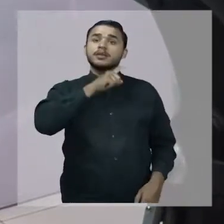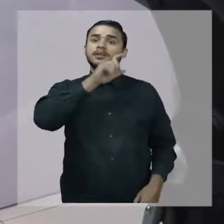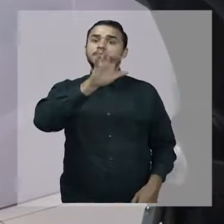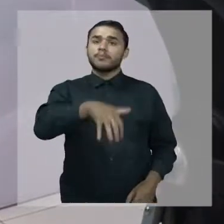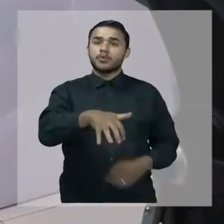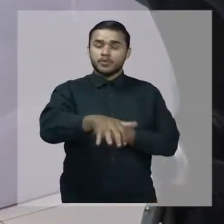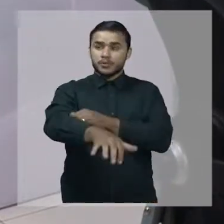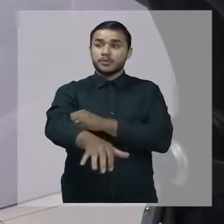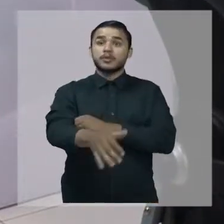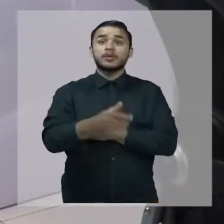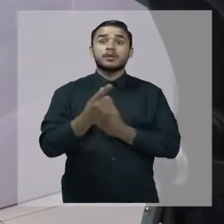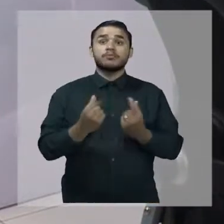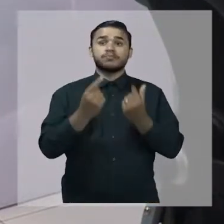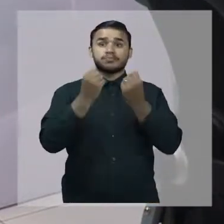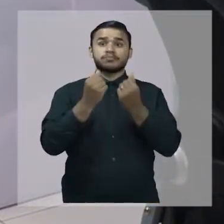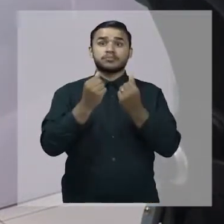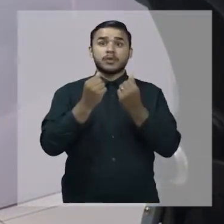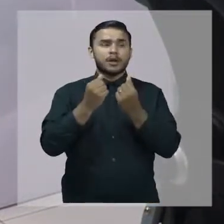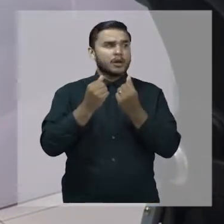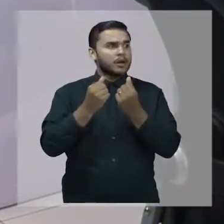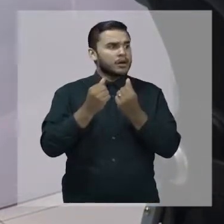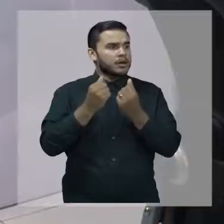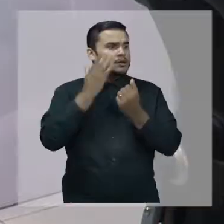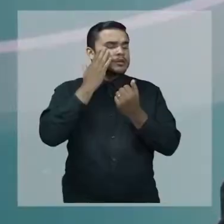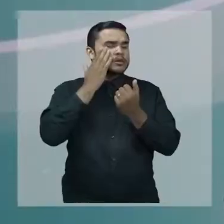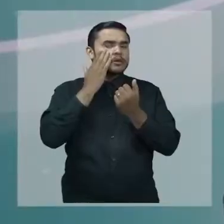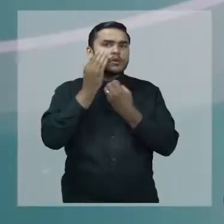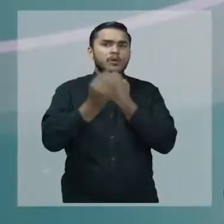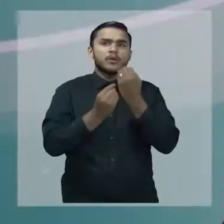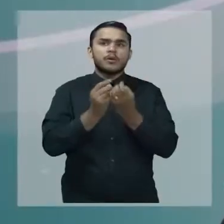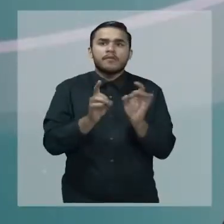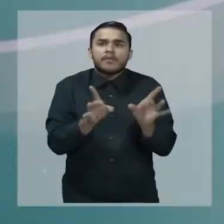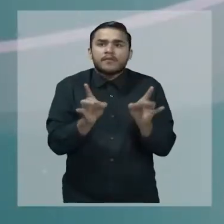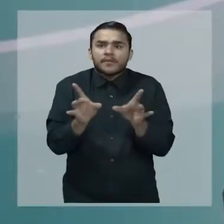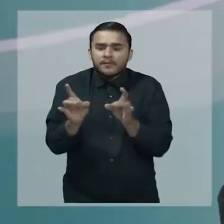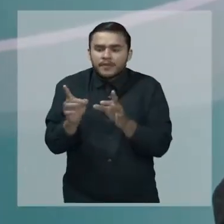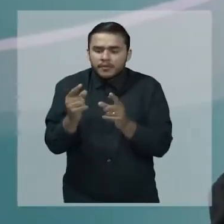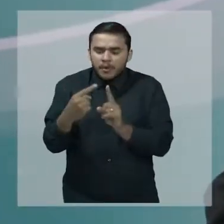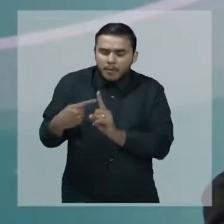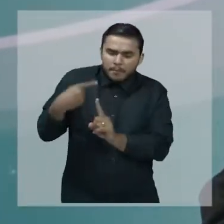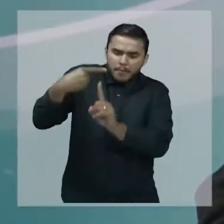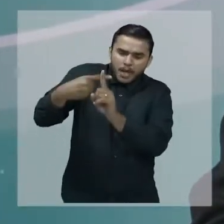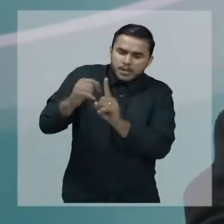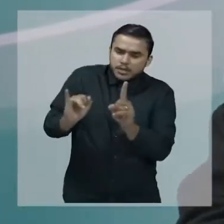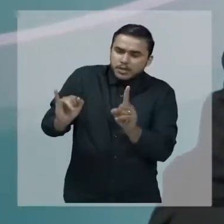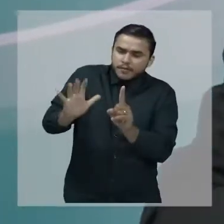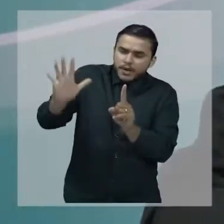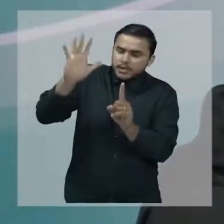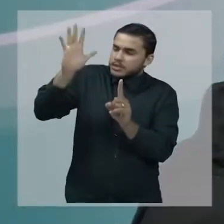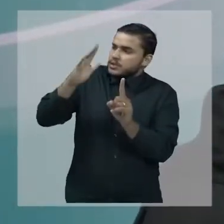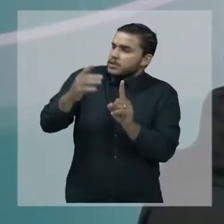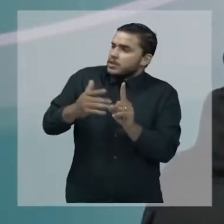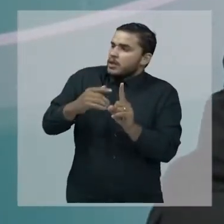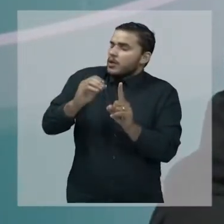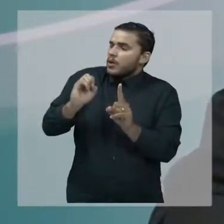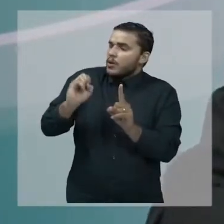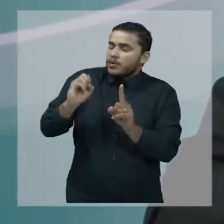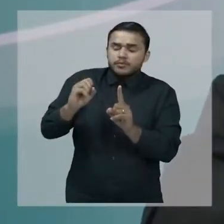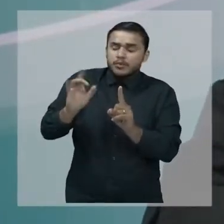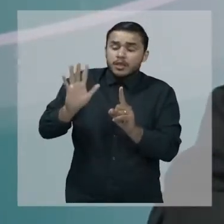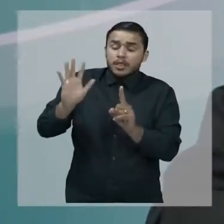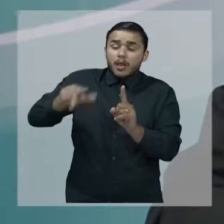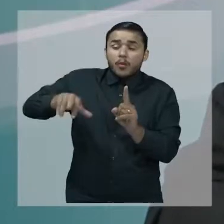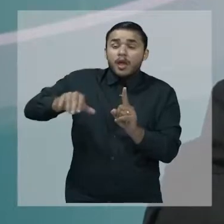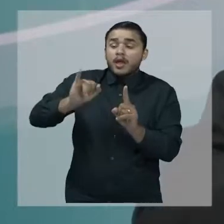sobre a circulação de mercadorias, ou seja, que é um imposto sobre consumo. Como é que se aceita que eu pago